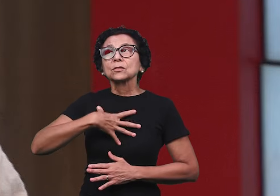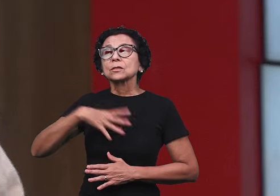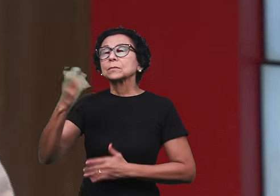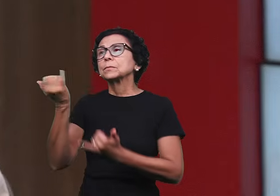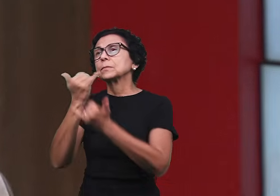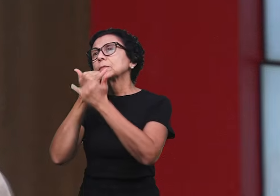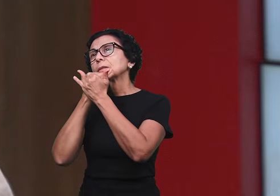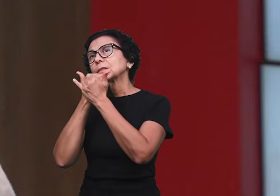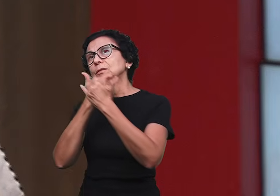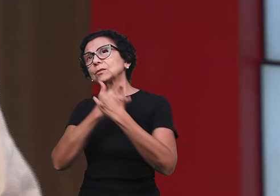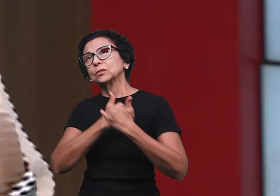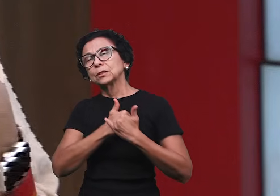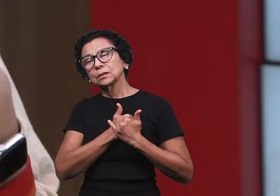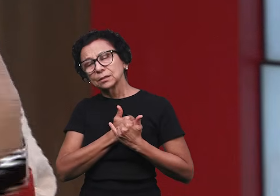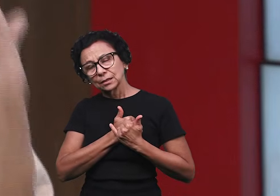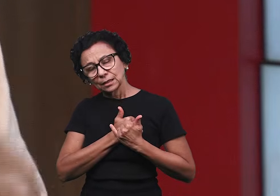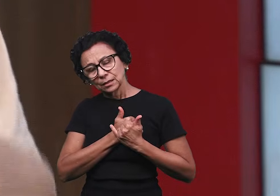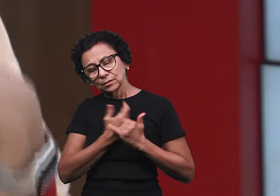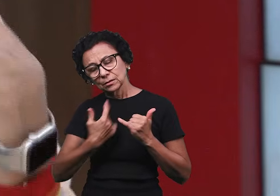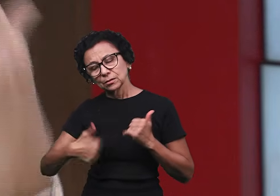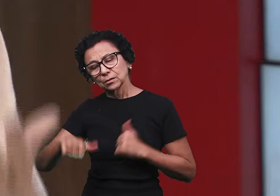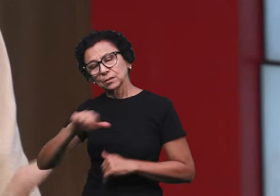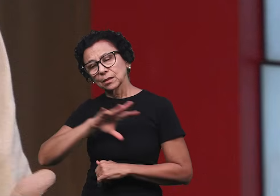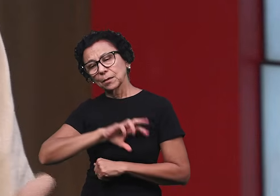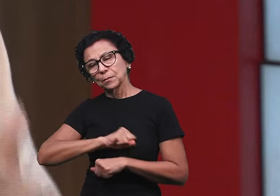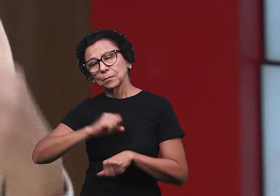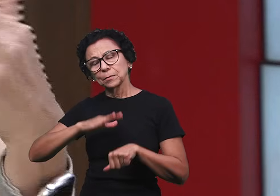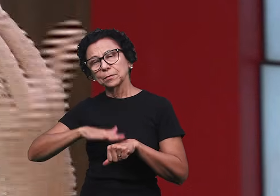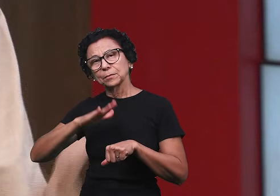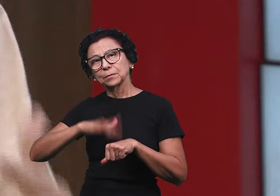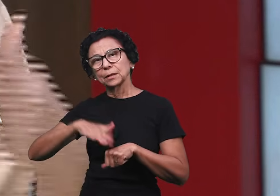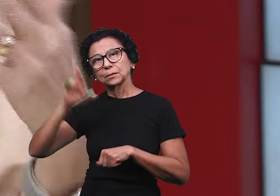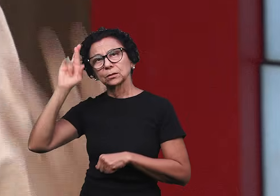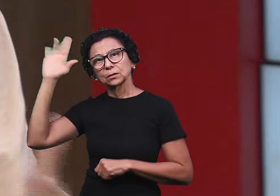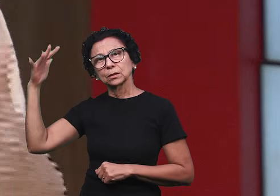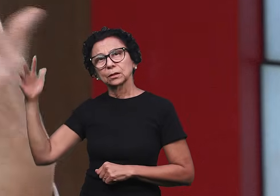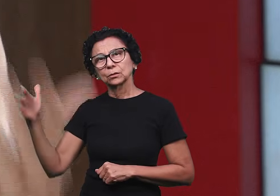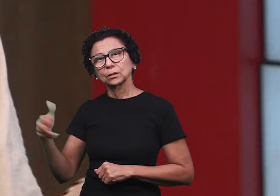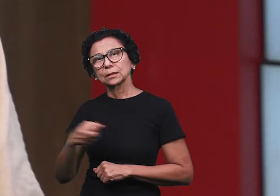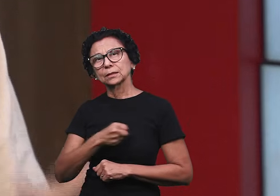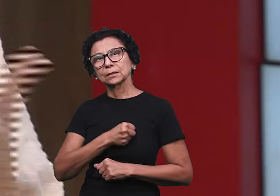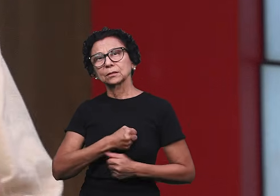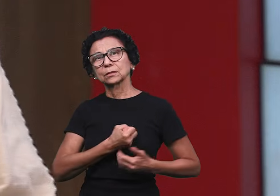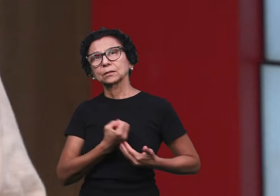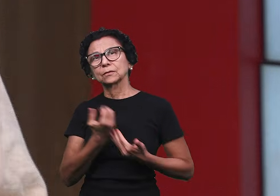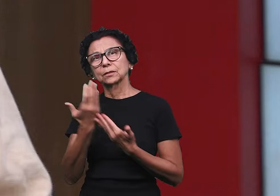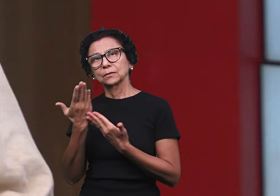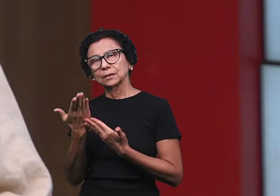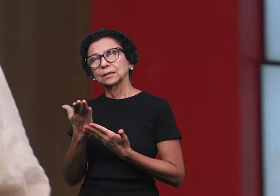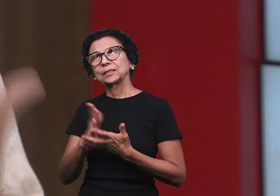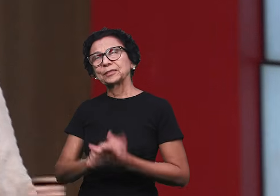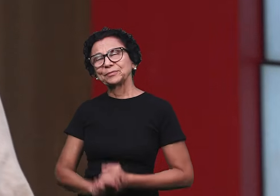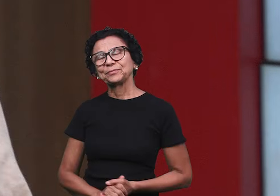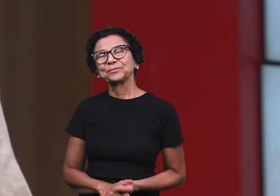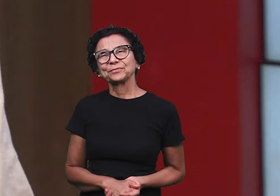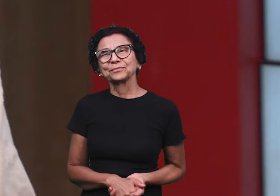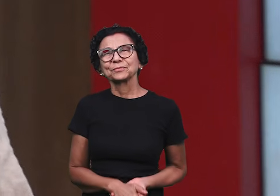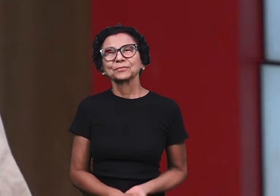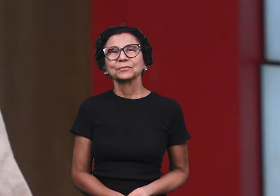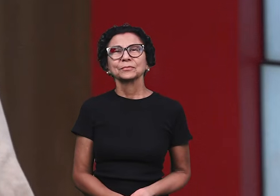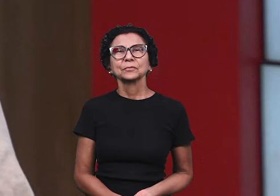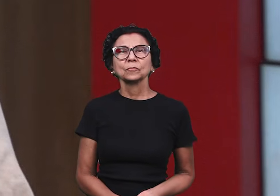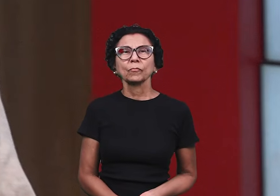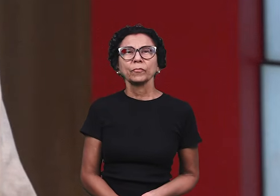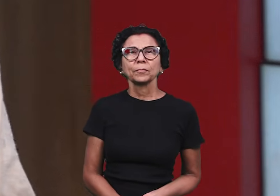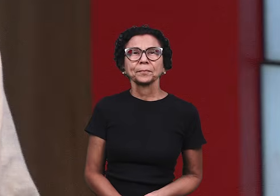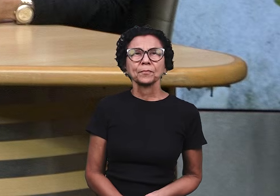quanto nós somos perdoados, é o quanto nós amamos ao Senhor e o quanto nós queremos adorá-lo, ofertar a nossa vida em adoração e louvor